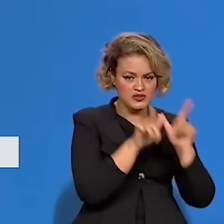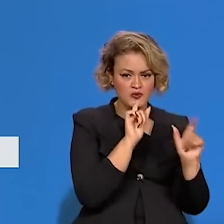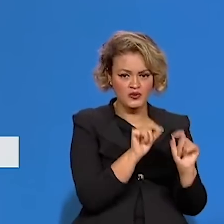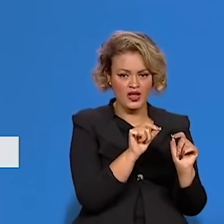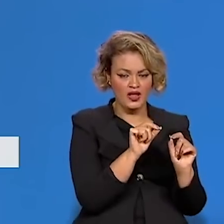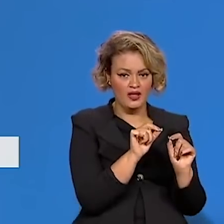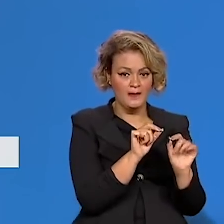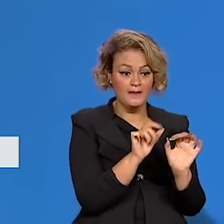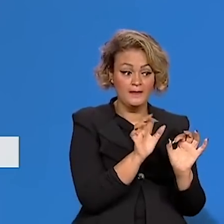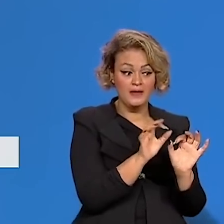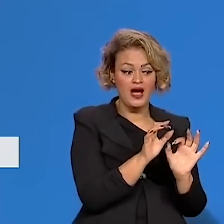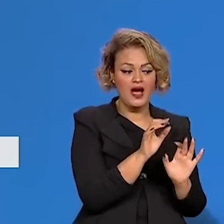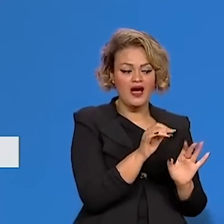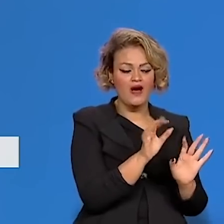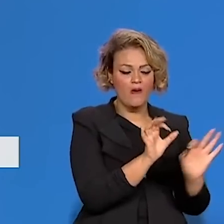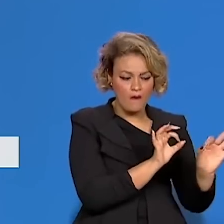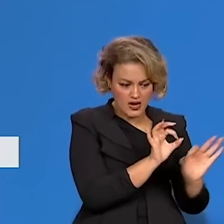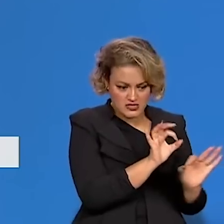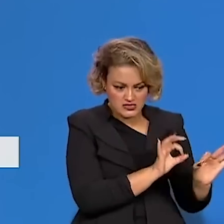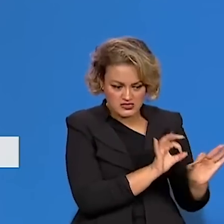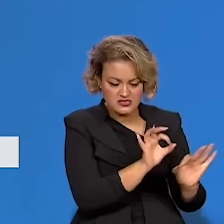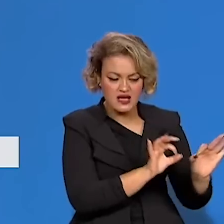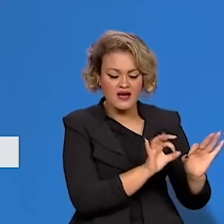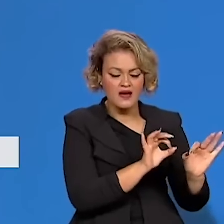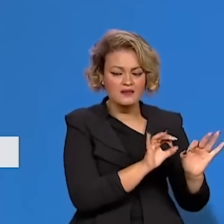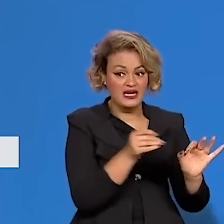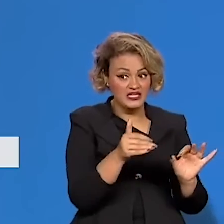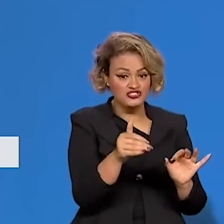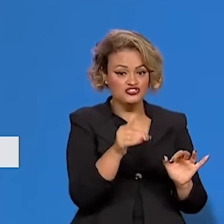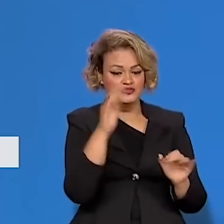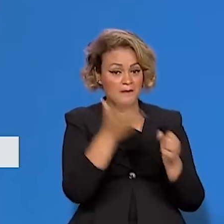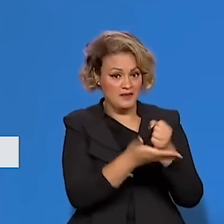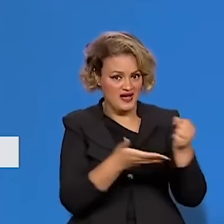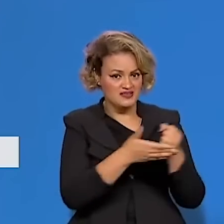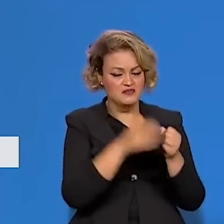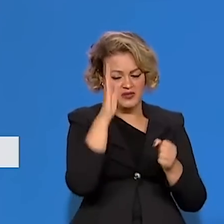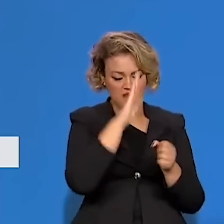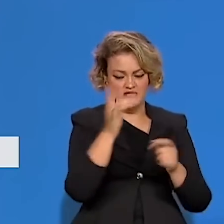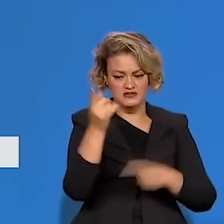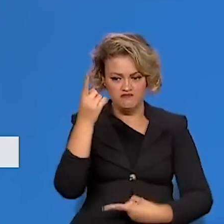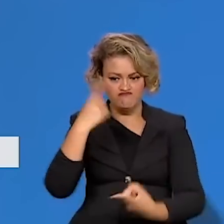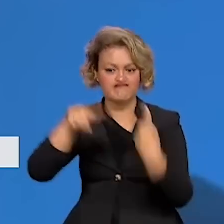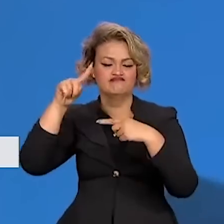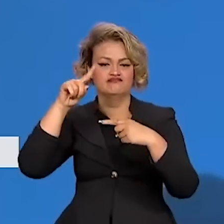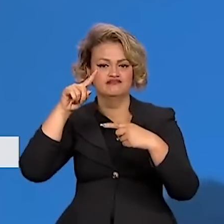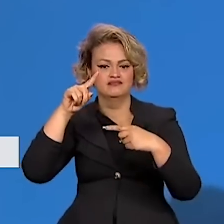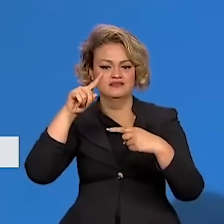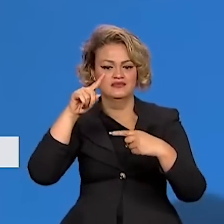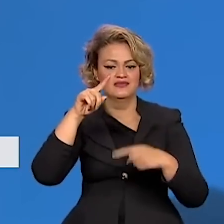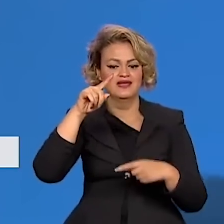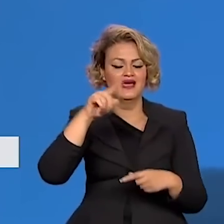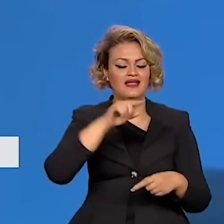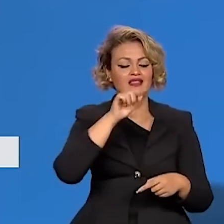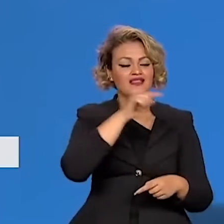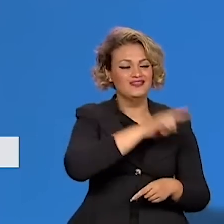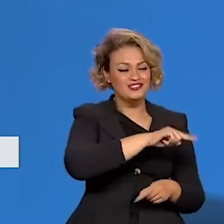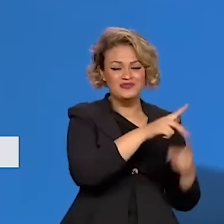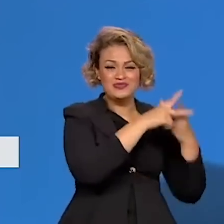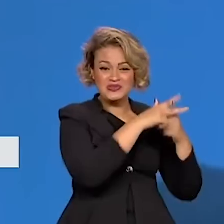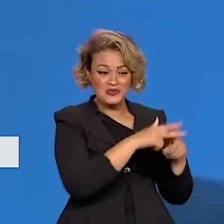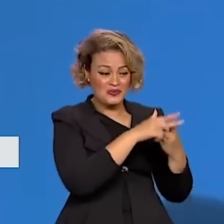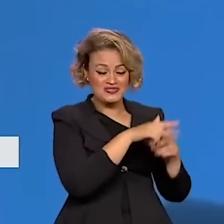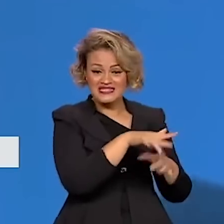foi preparar o Brasil para dar no salto de qualidade que nós queremos mudar nós tivemos que recuperar